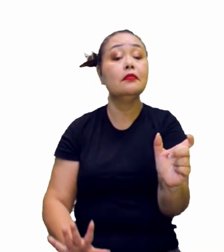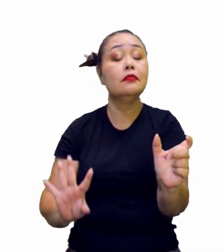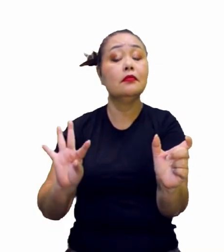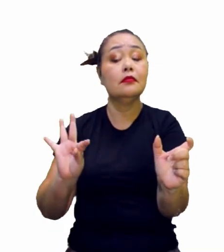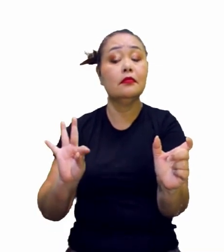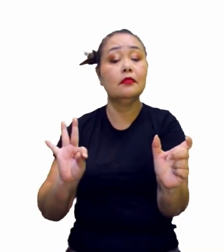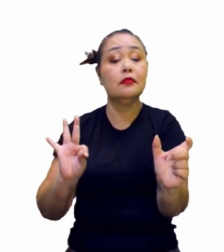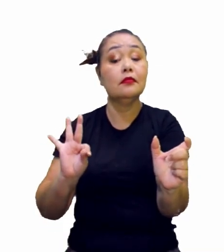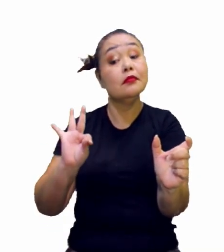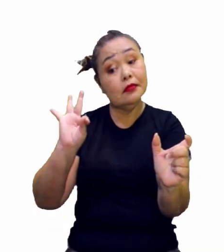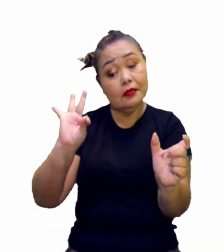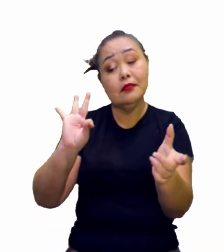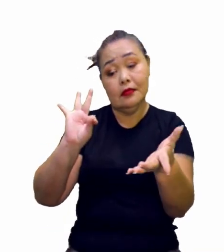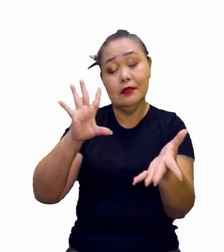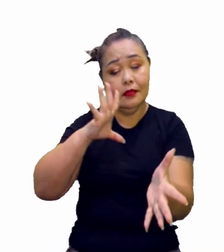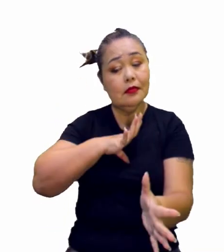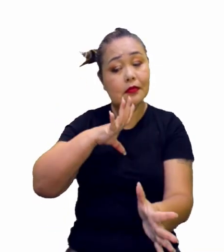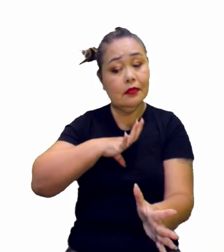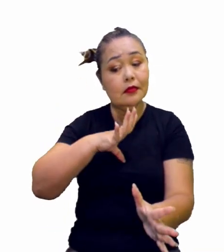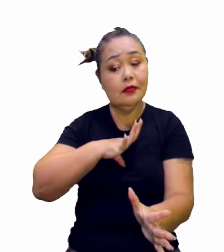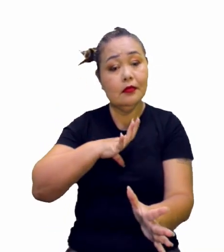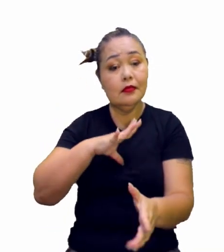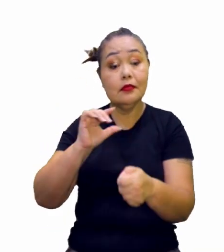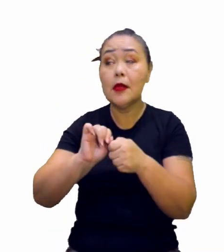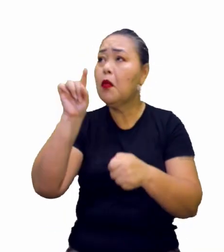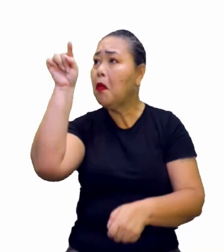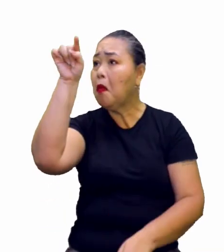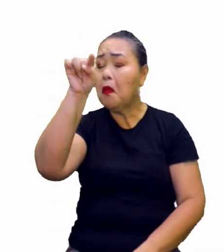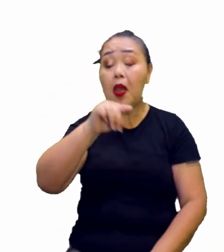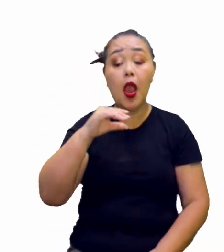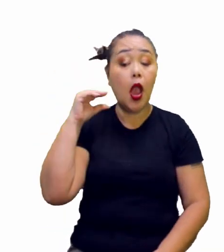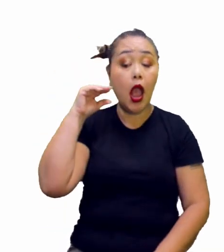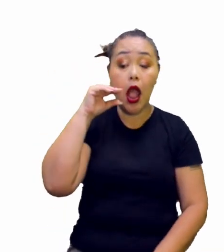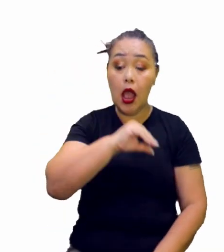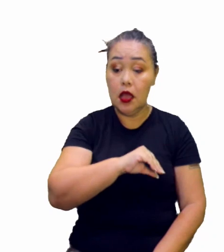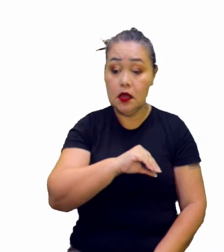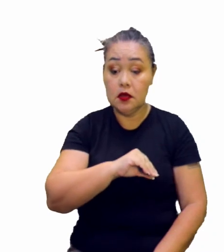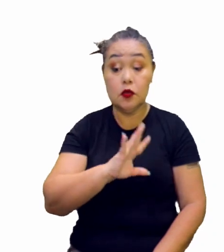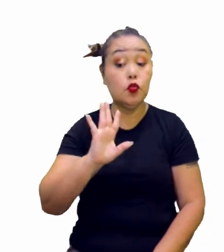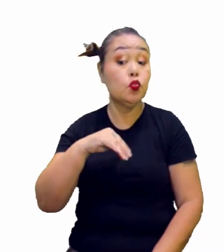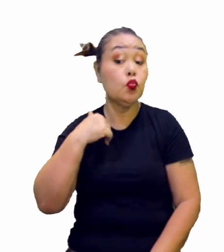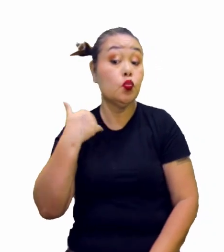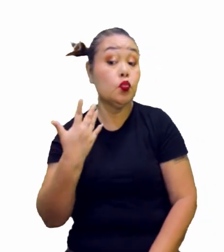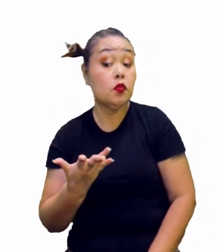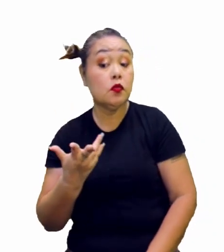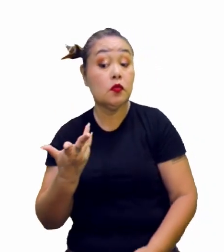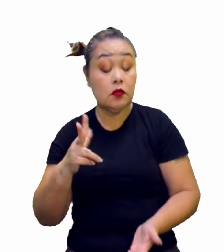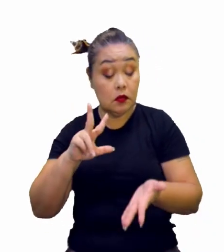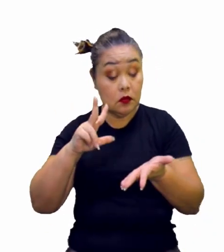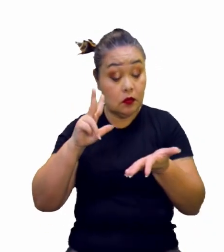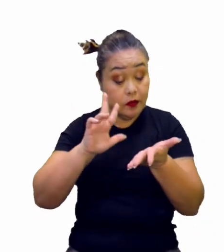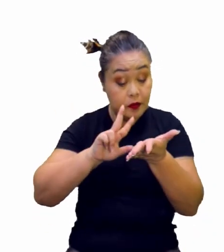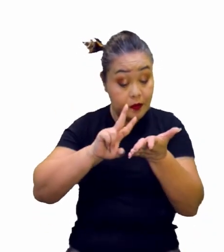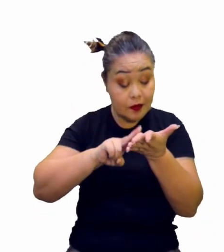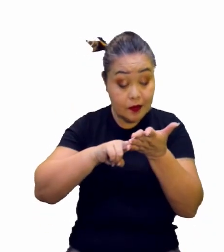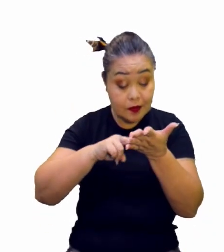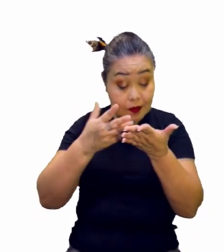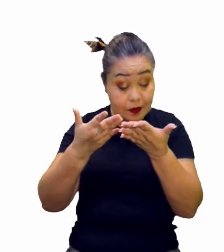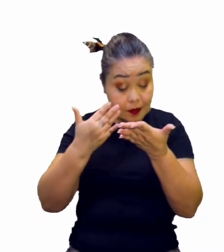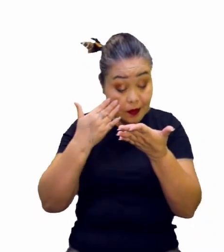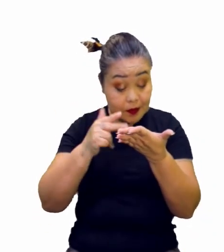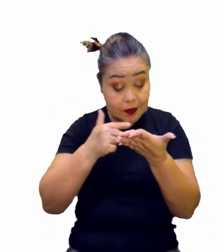No português, assim, claro, é pontos quentes. Mas aí que está o negócio. Qual é a interpretação? É